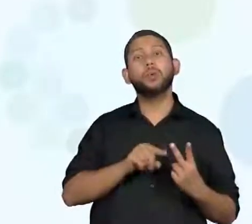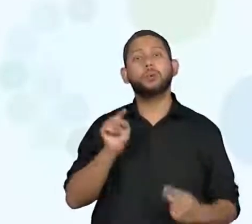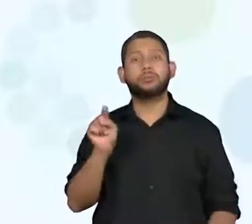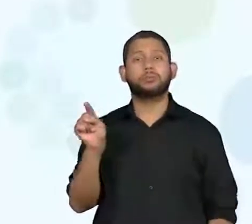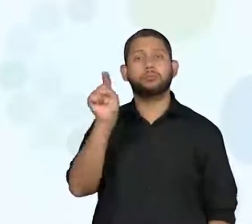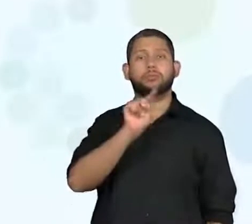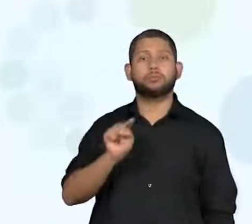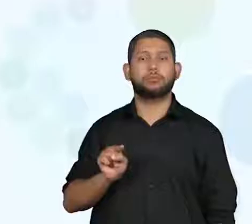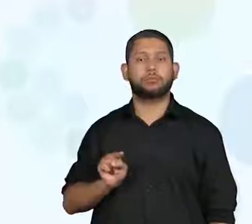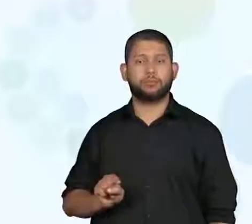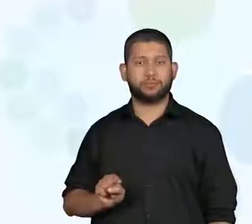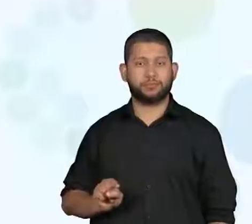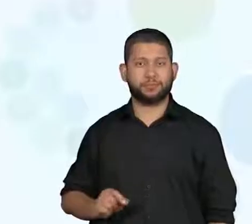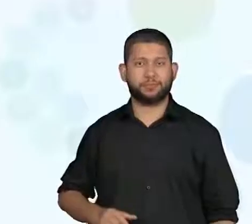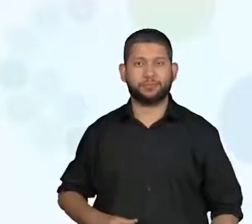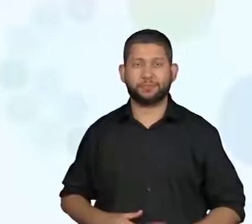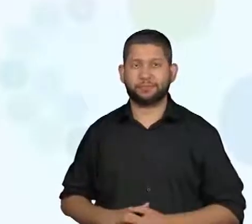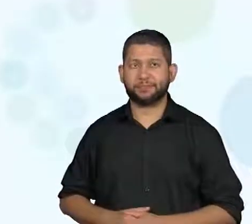interrogação.